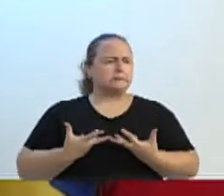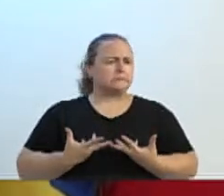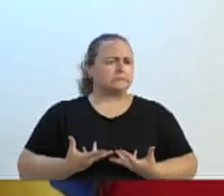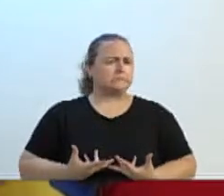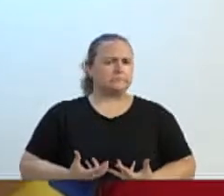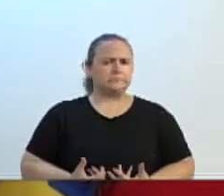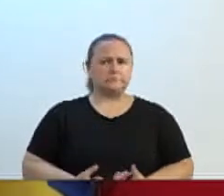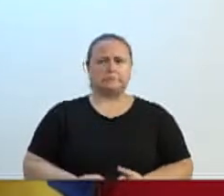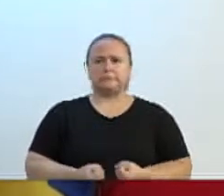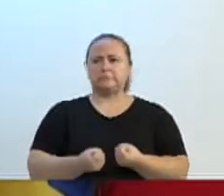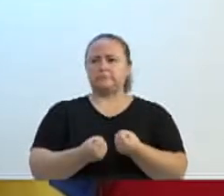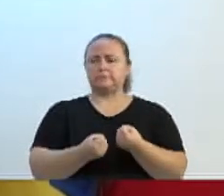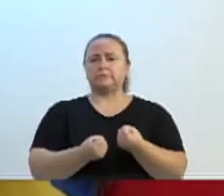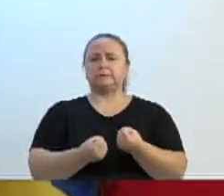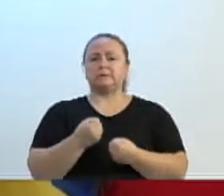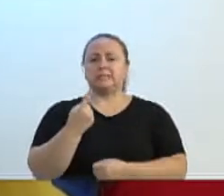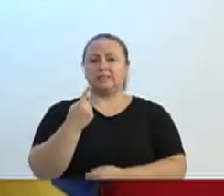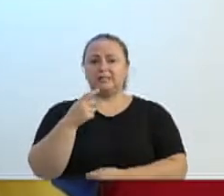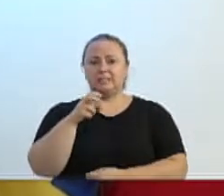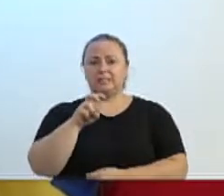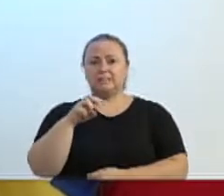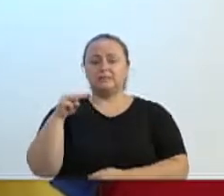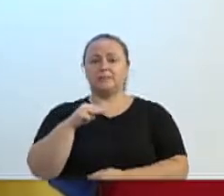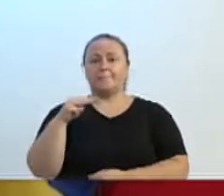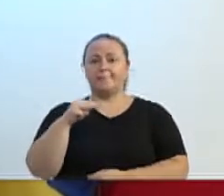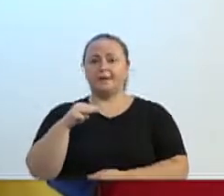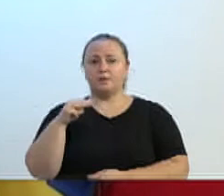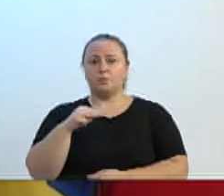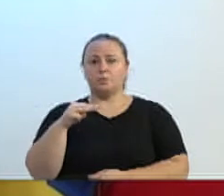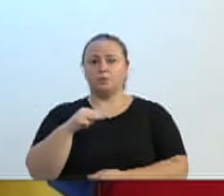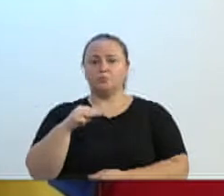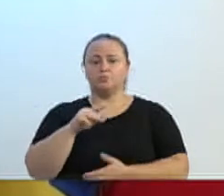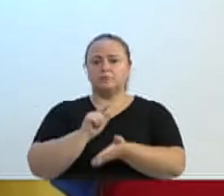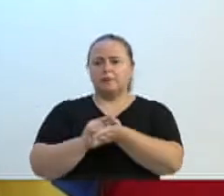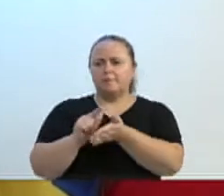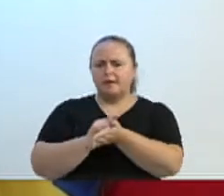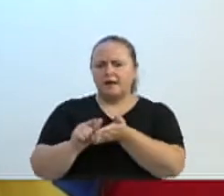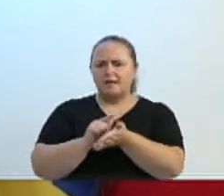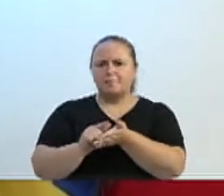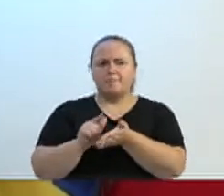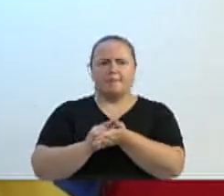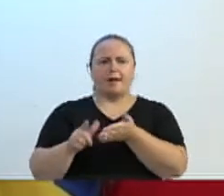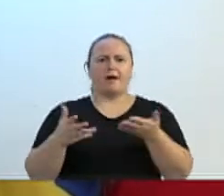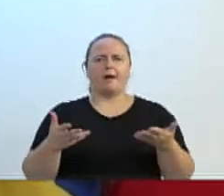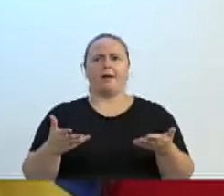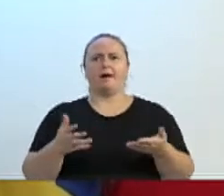uma agenda de 15 minutos para fazer desinfecção do local de trabalho,